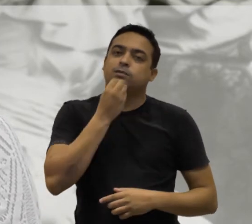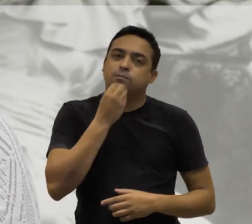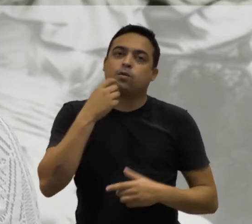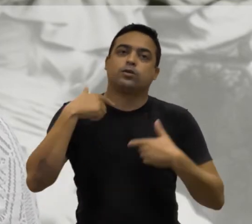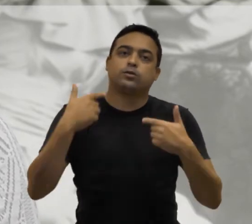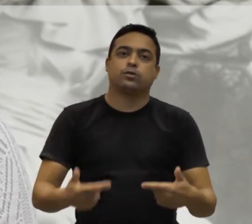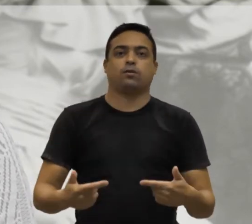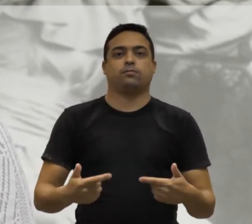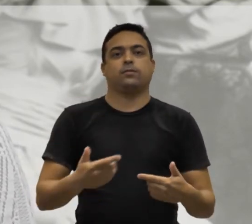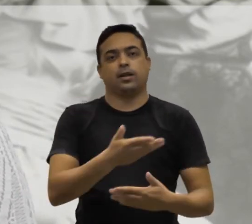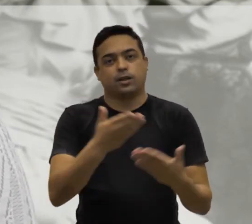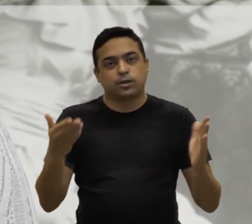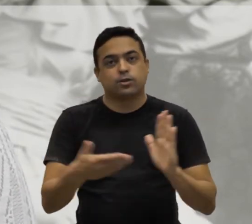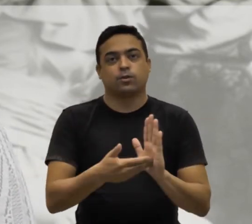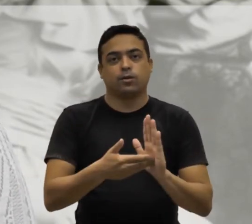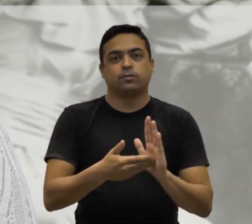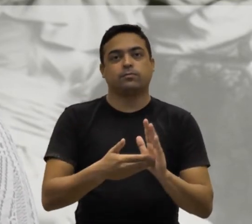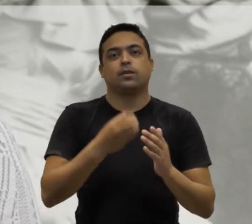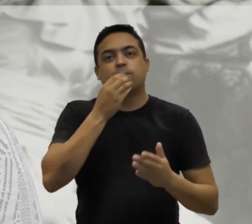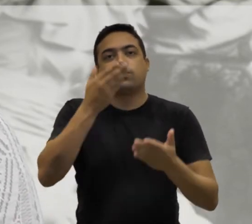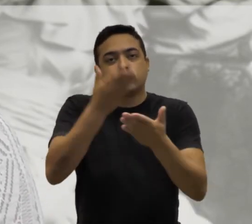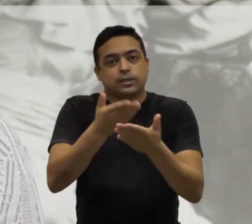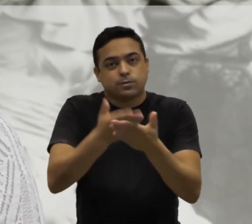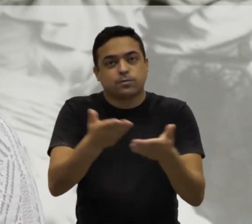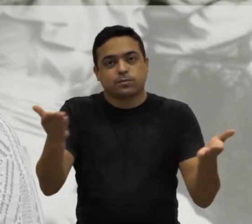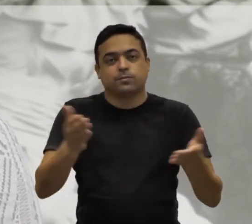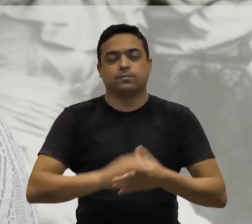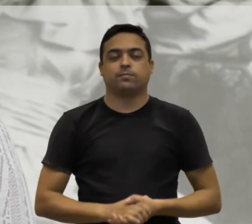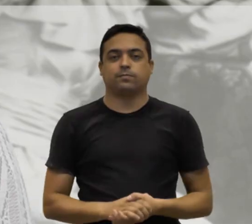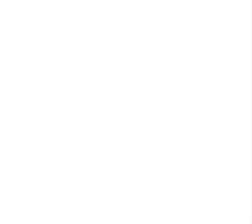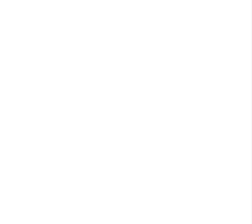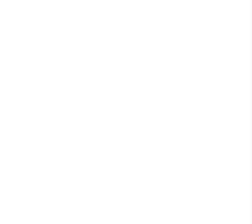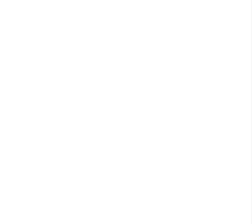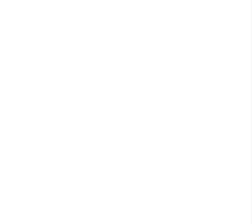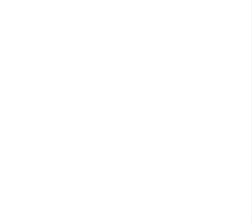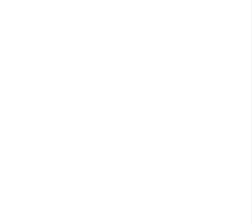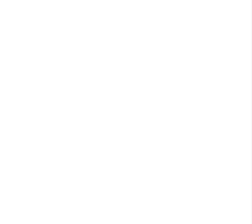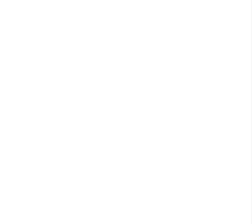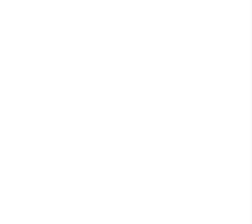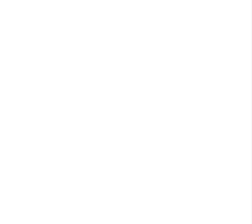Desejamos um ótimo desempenho a todos. Contem conosco e bons estudos!